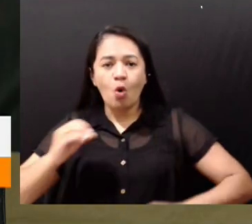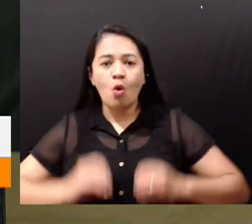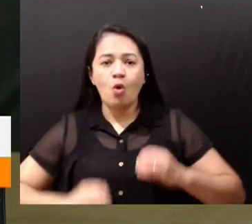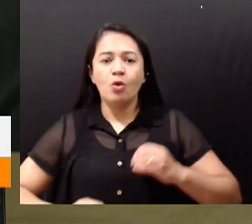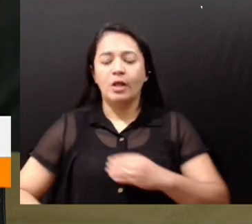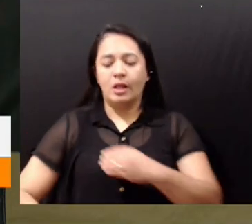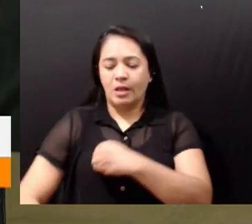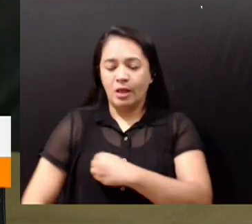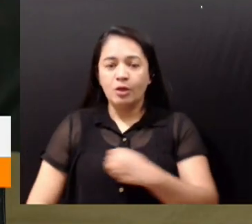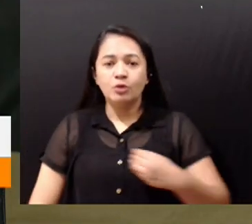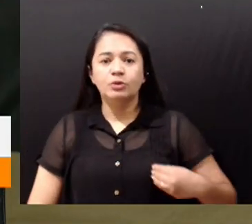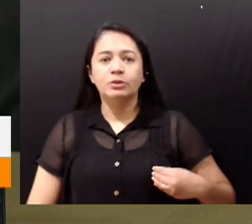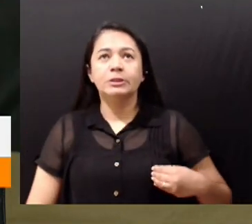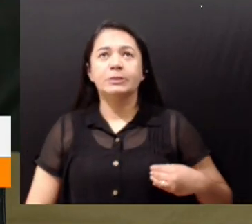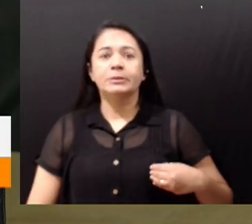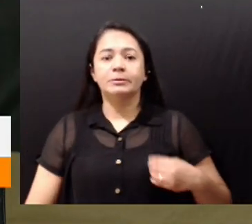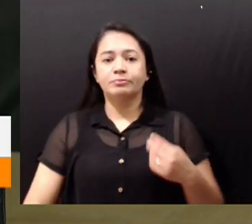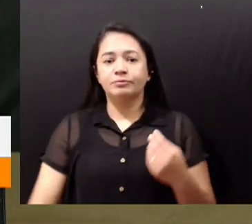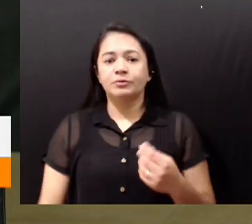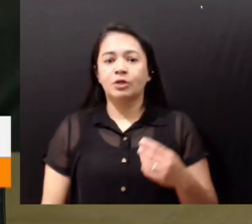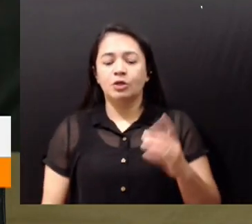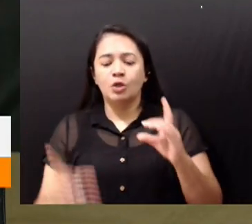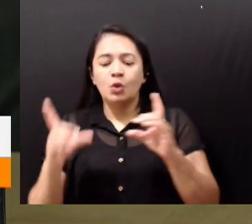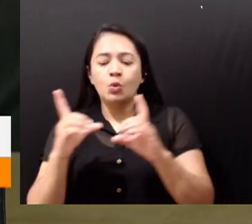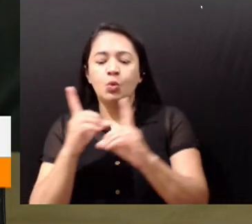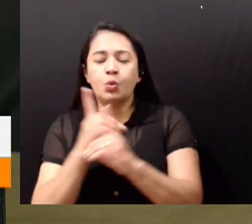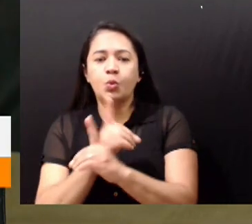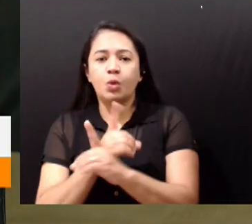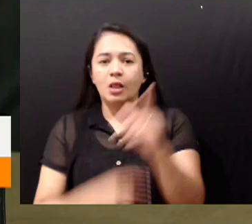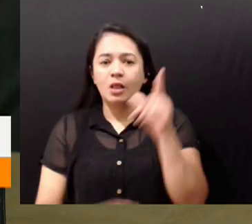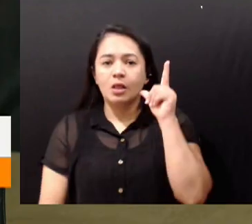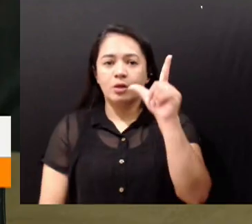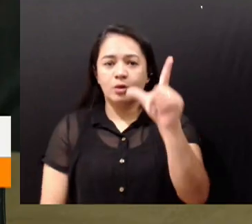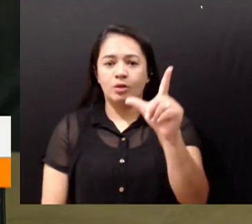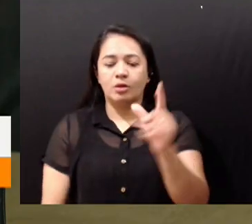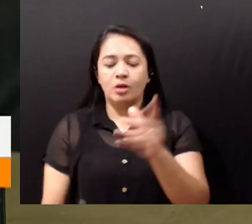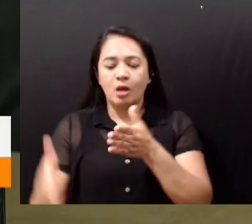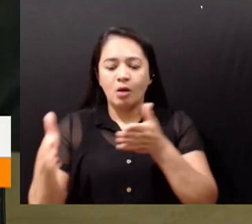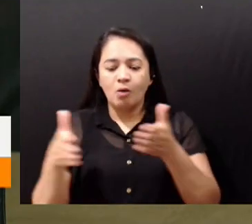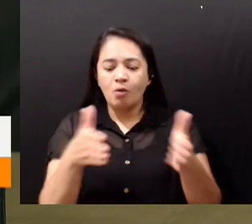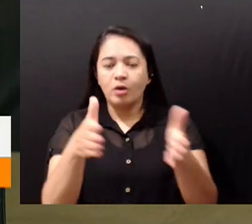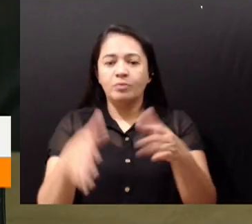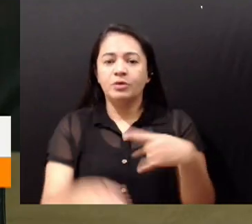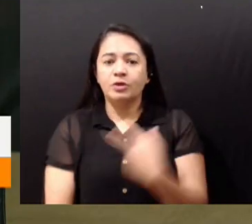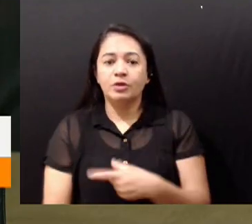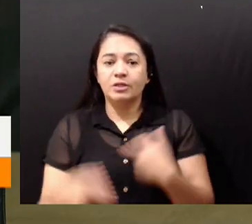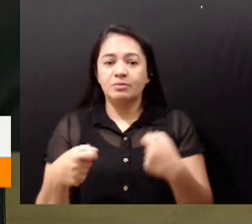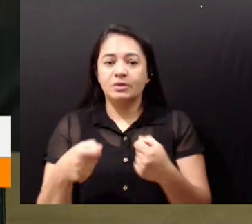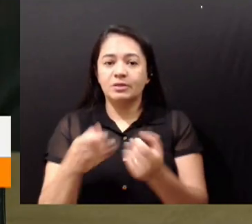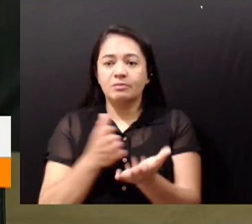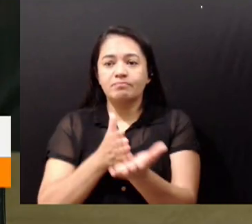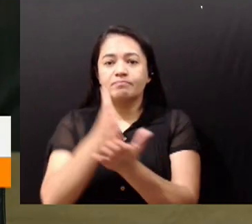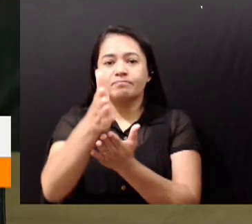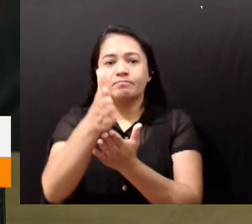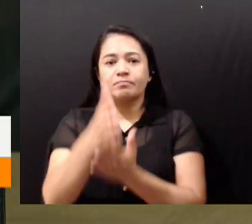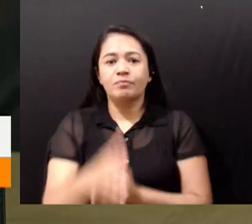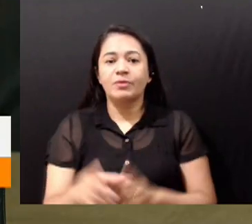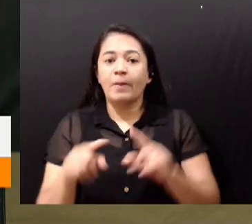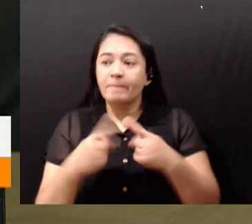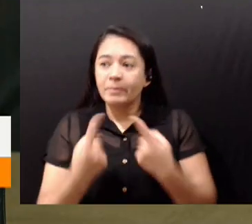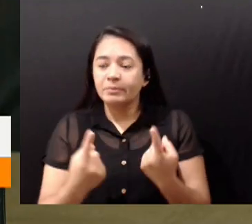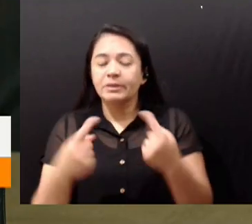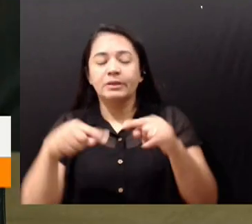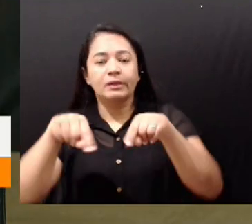exames, ter o diagnóstico, ter o caminho que a gente deve seguir através da endocrinologia, mas também